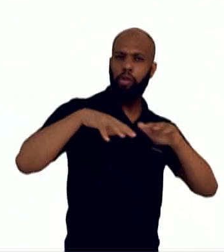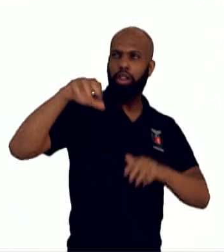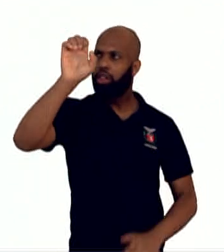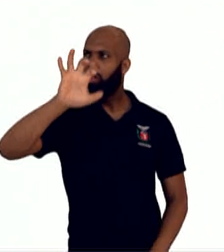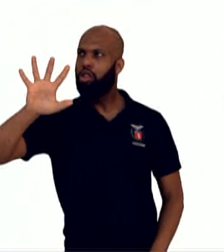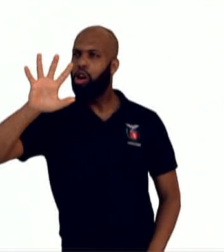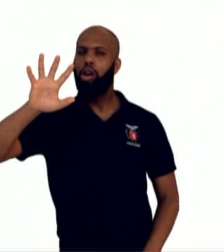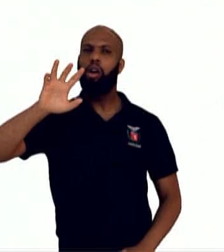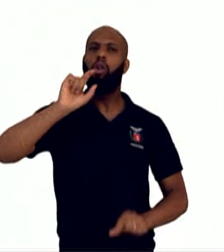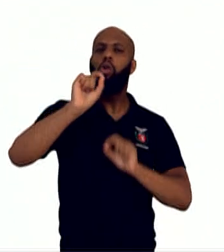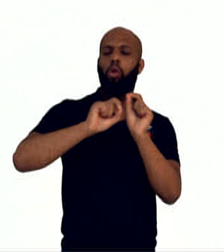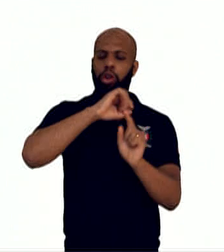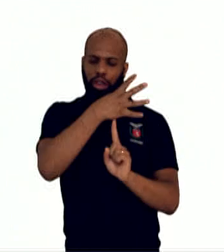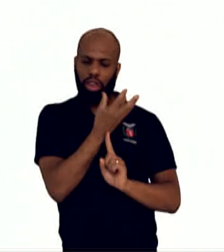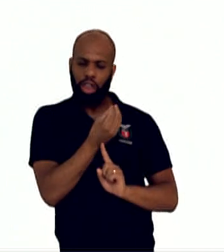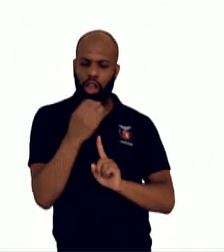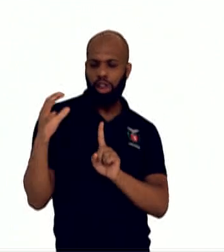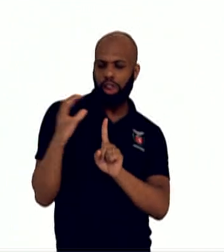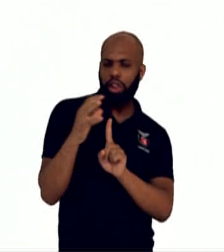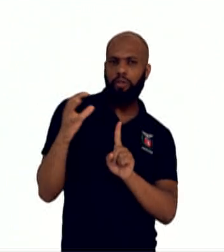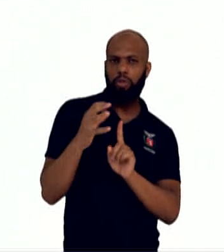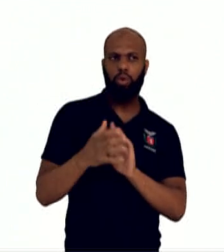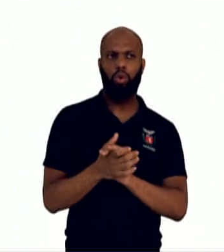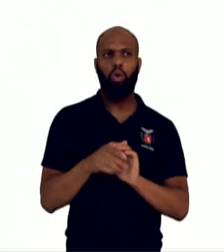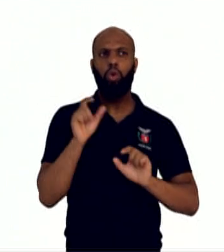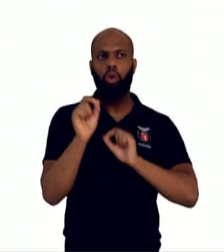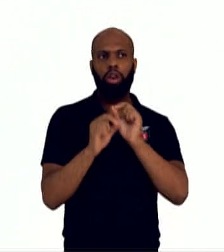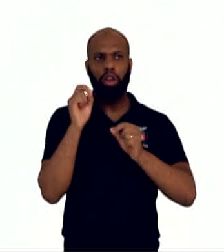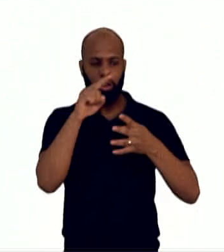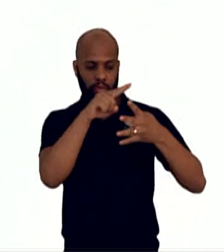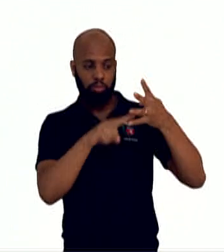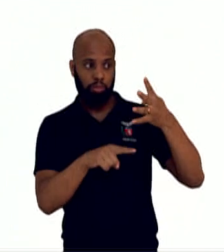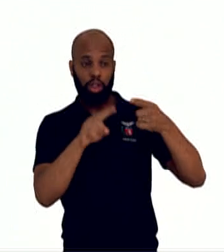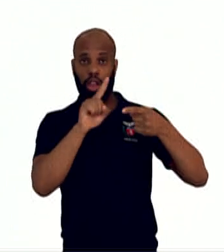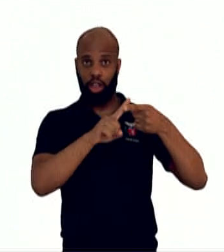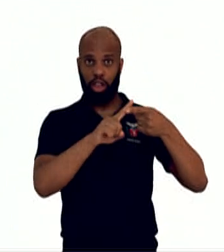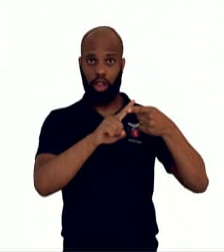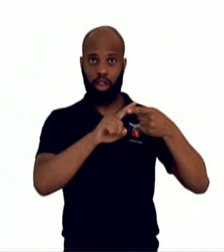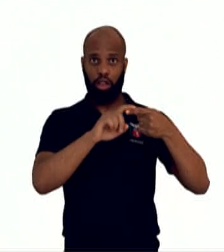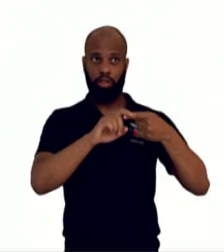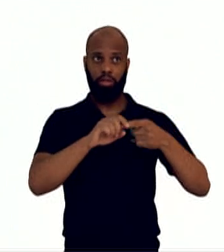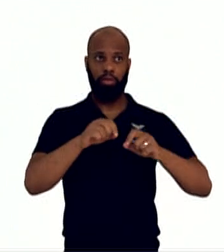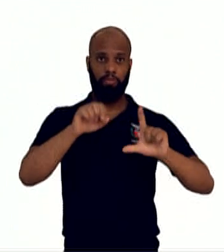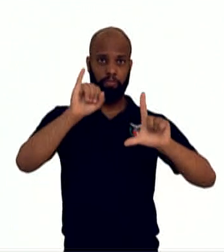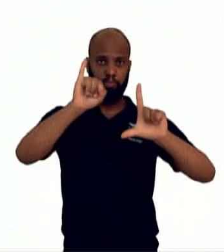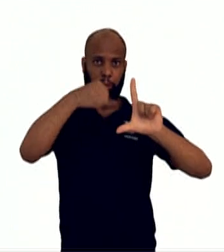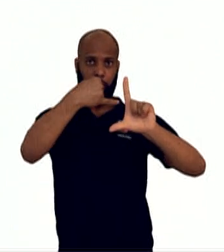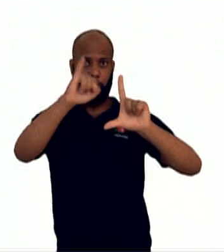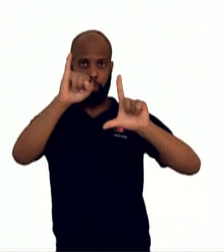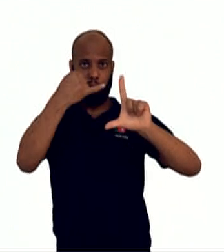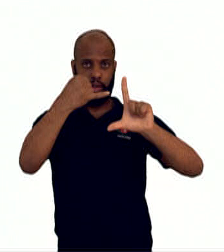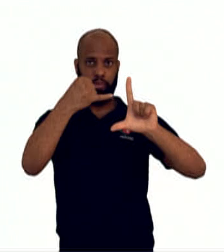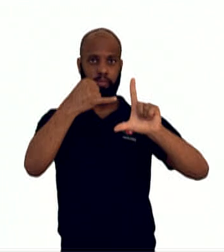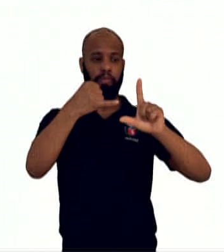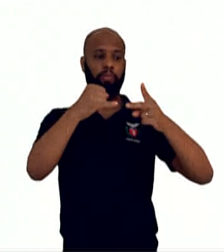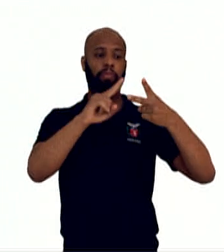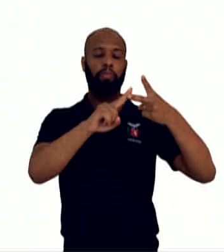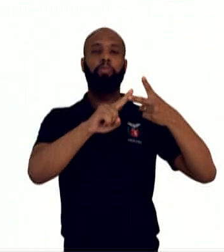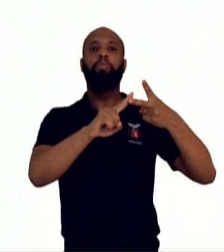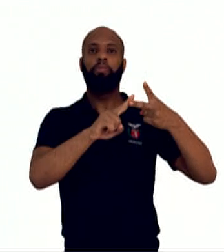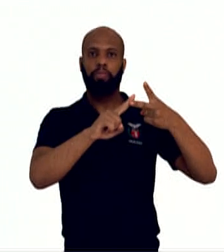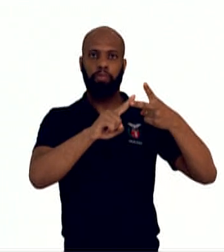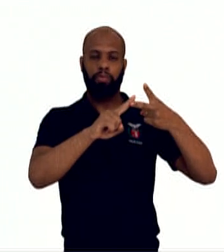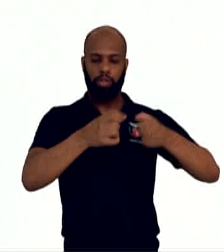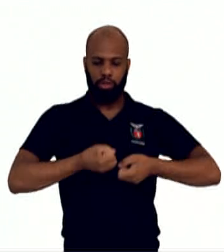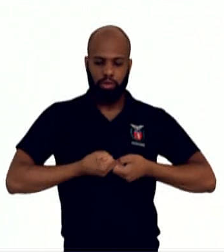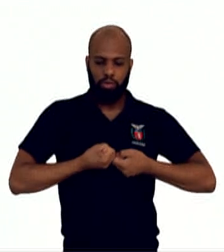movimento artístico que influenciou suas obras? Letra A, impressionismo. Letra B,